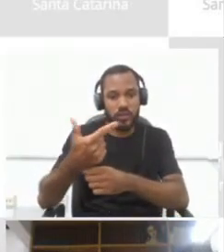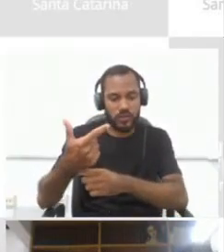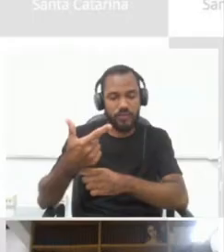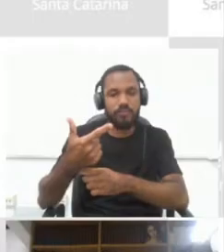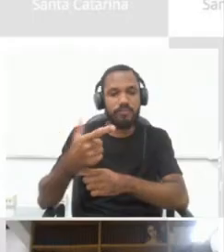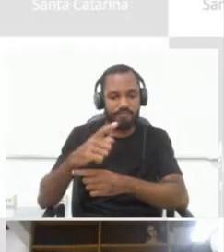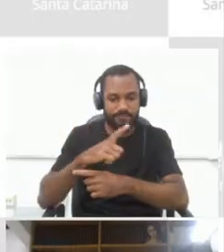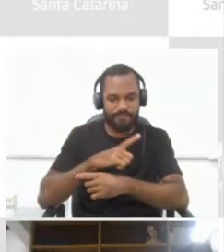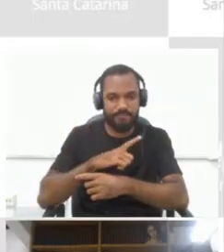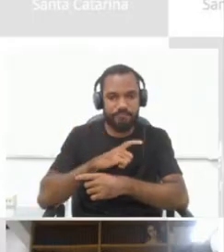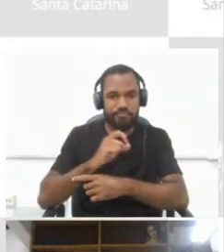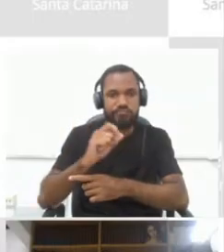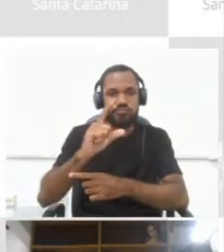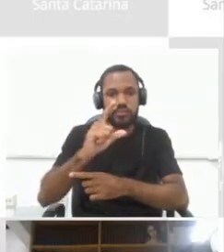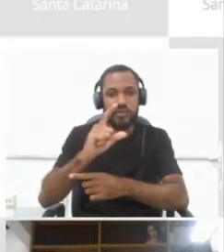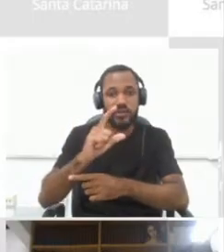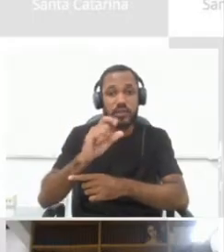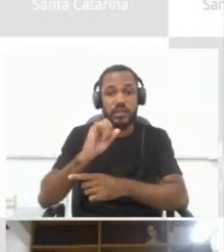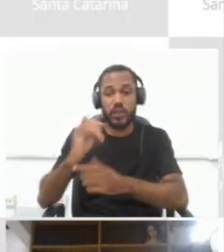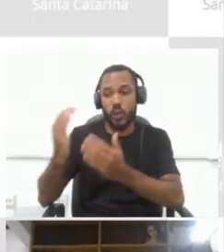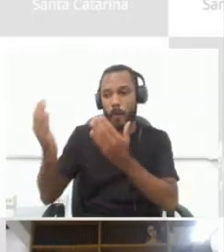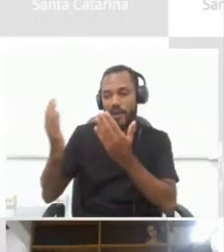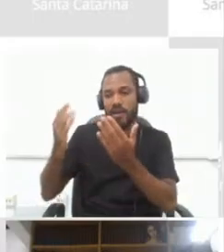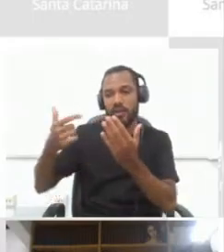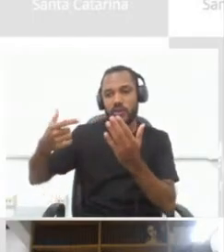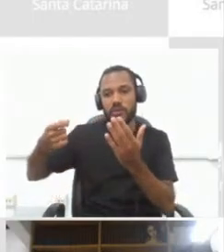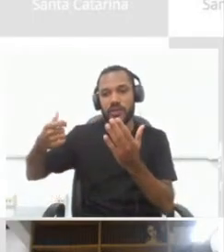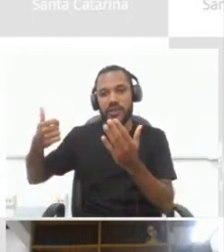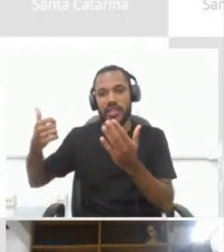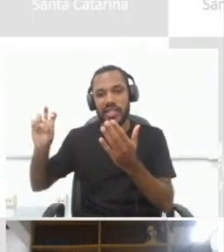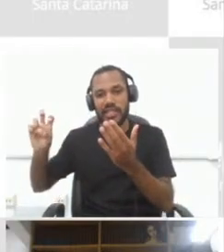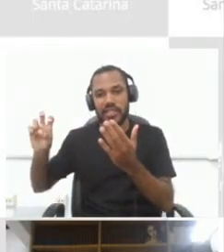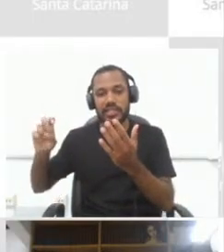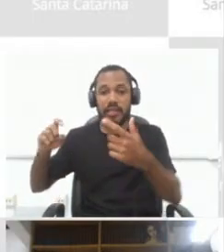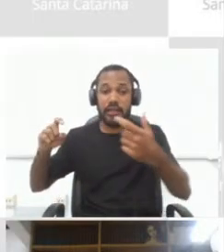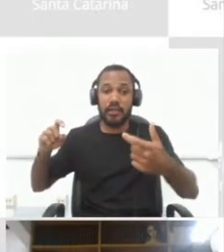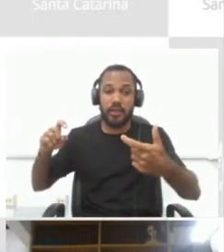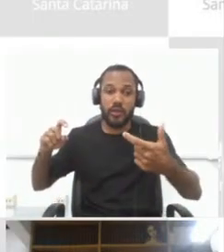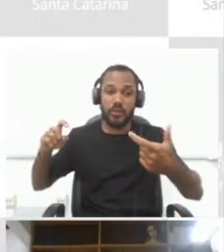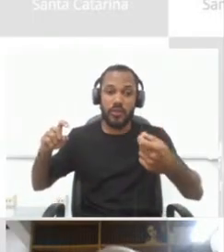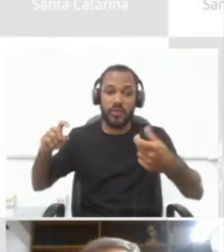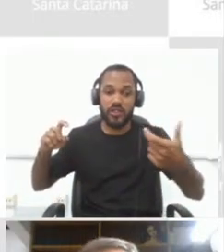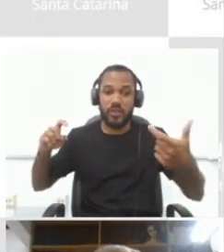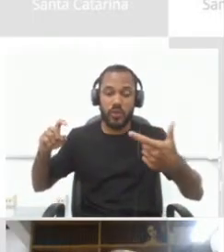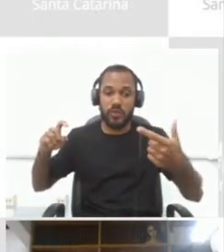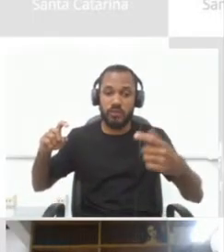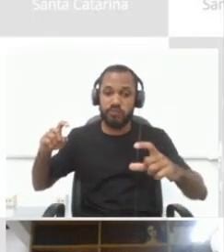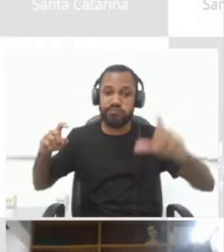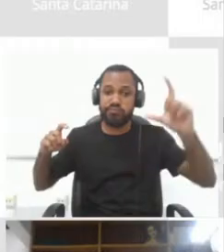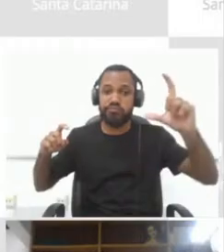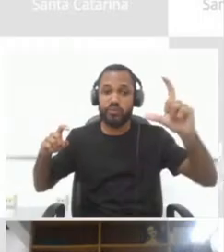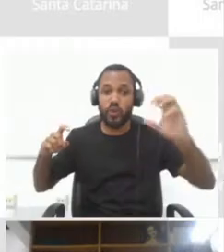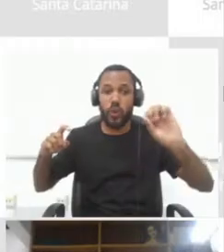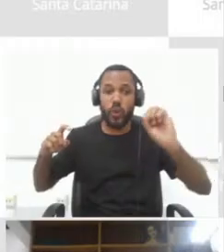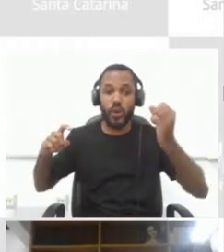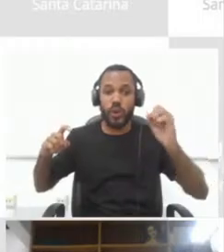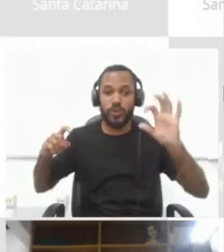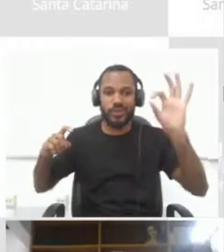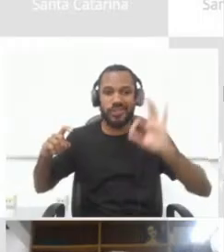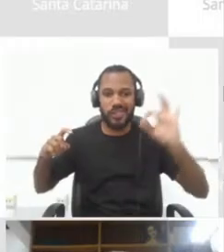e 8,6% maiores do que em relação a 2015. Né? Quais são as projeções da